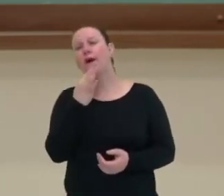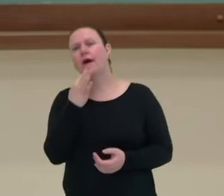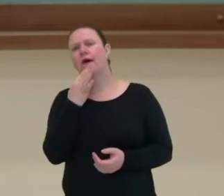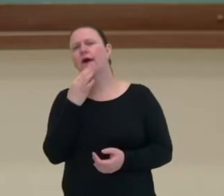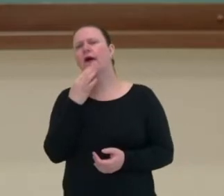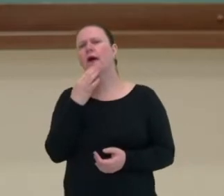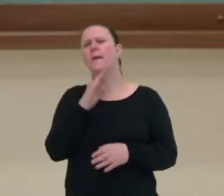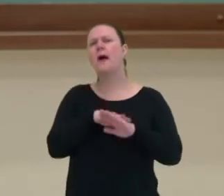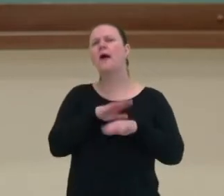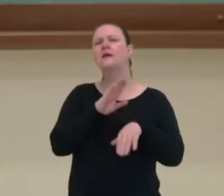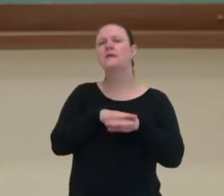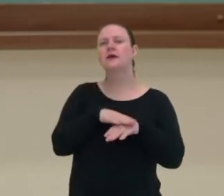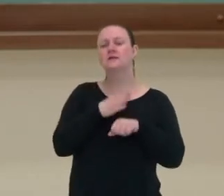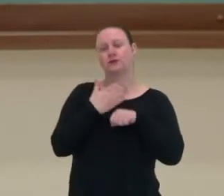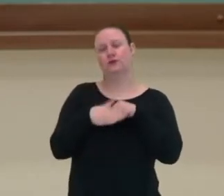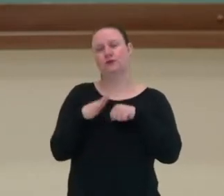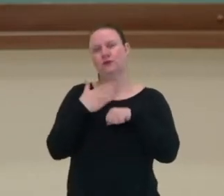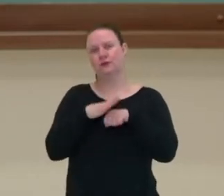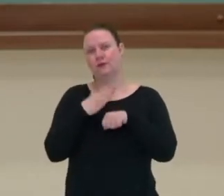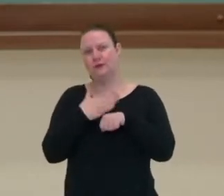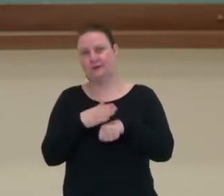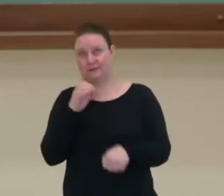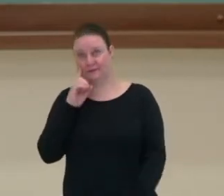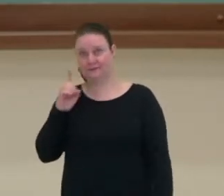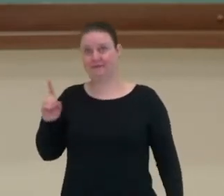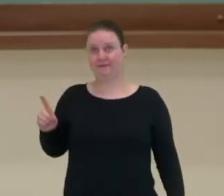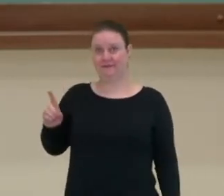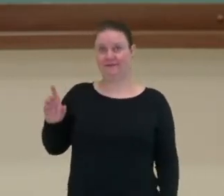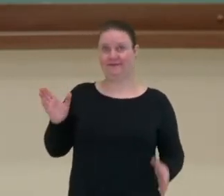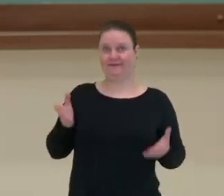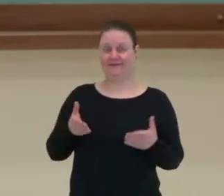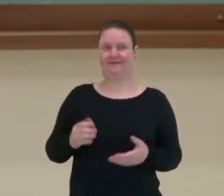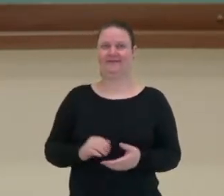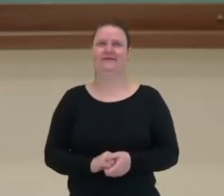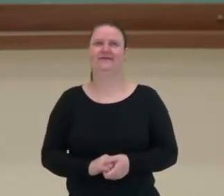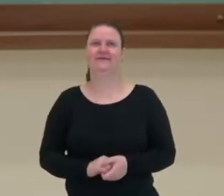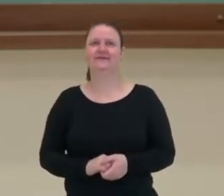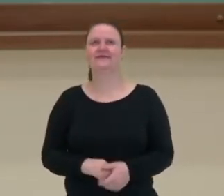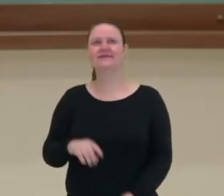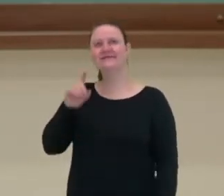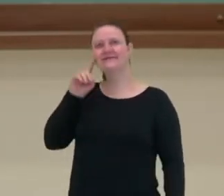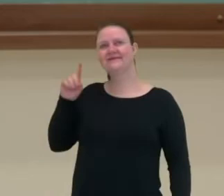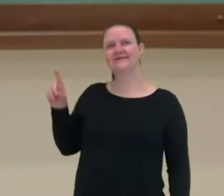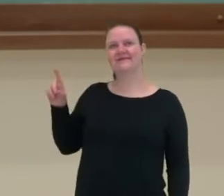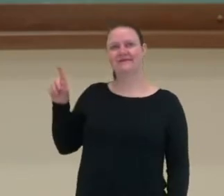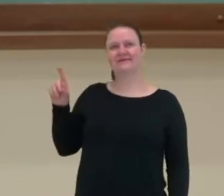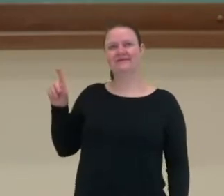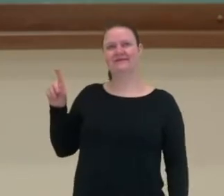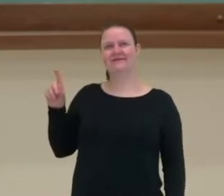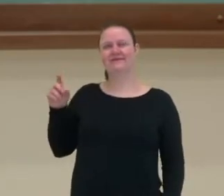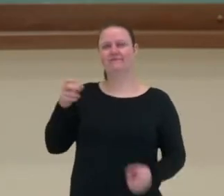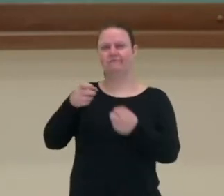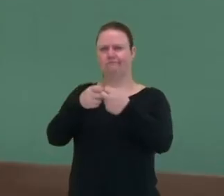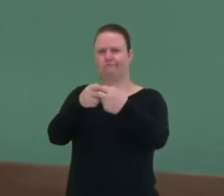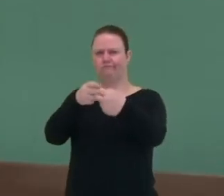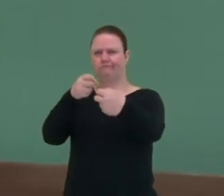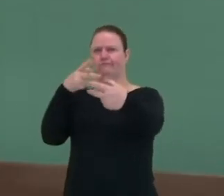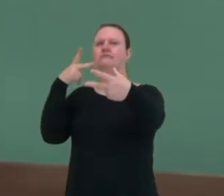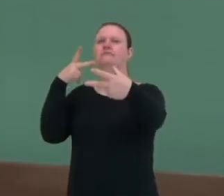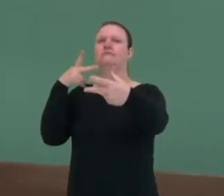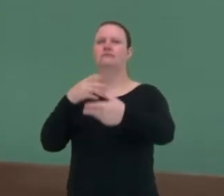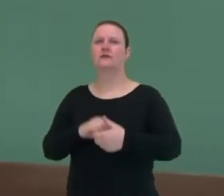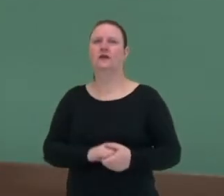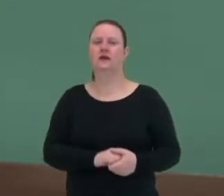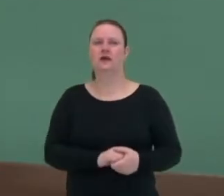esporte tiro com arco, que é o nosso conhecido arco e flecha. Olha ele aí, ó, tiro com arco,